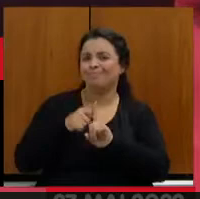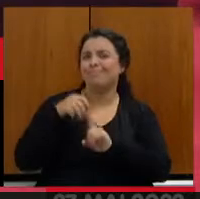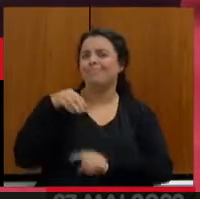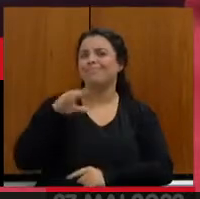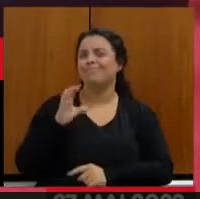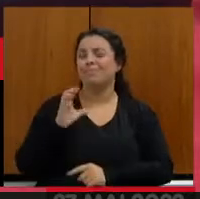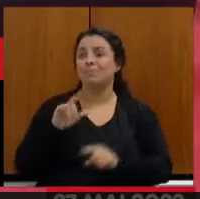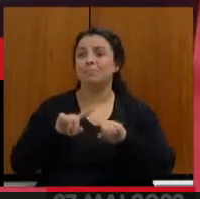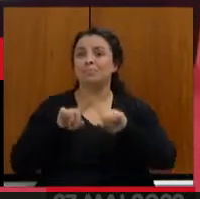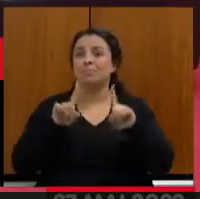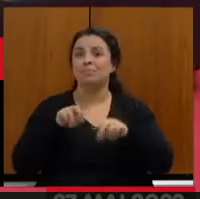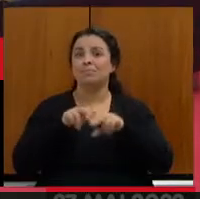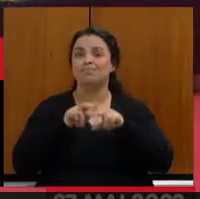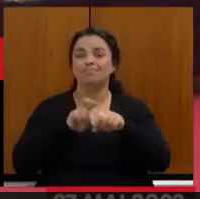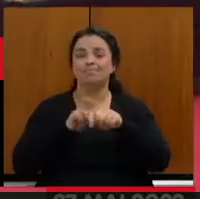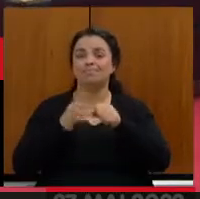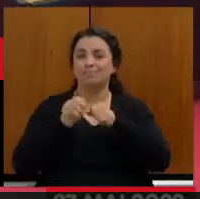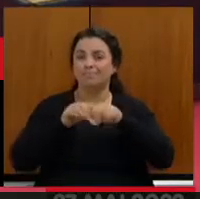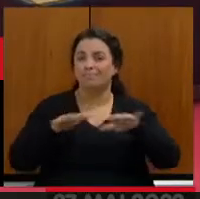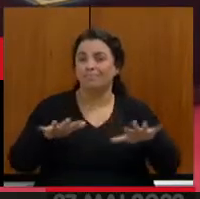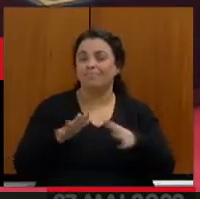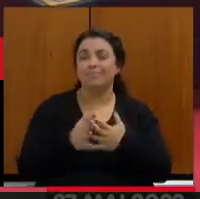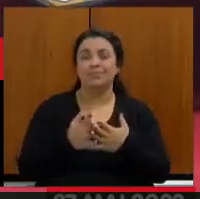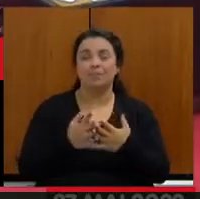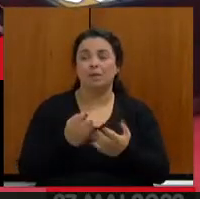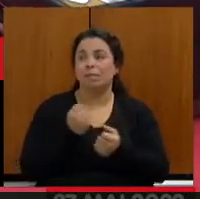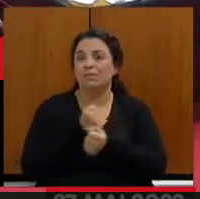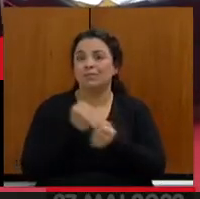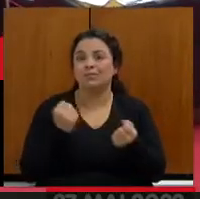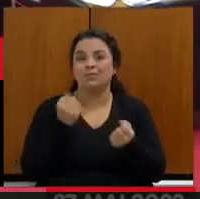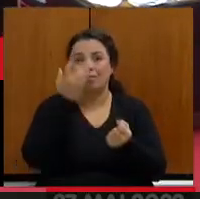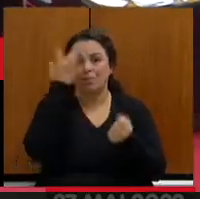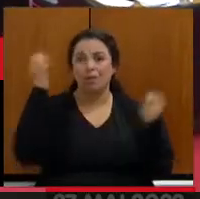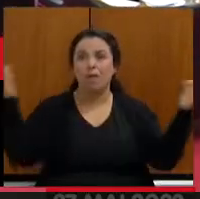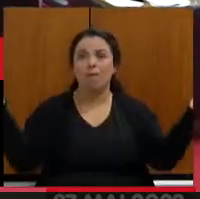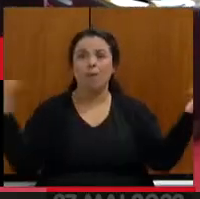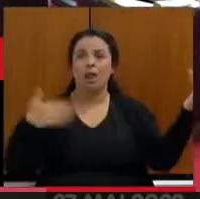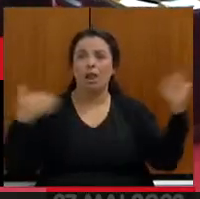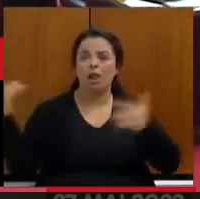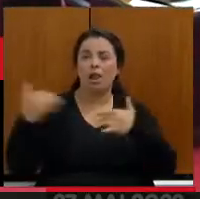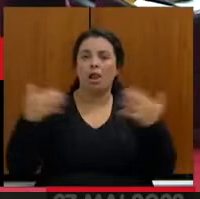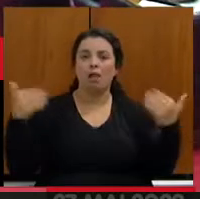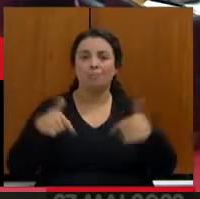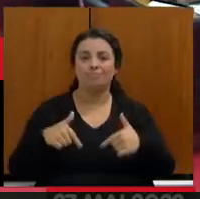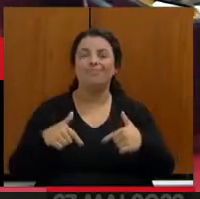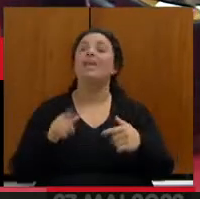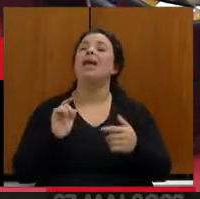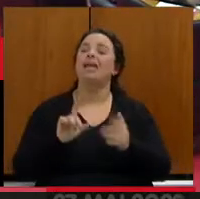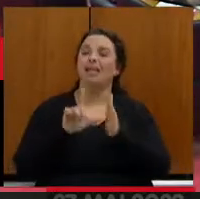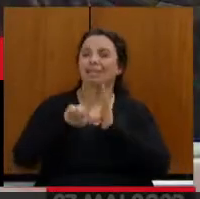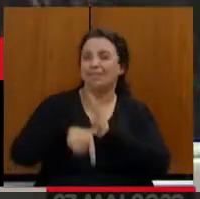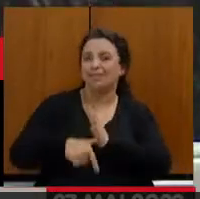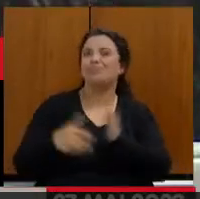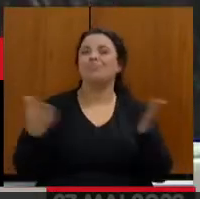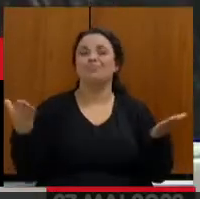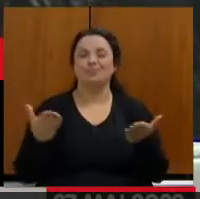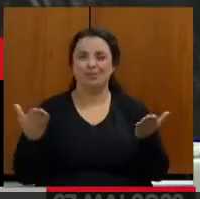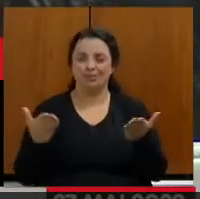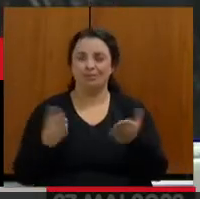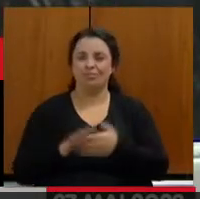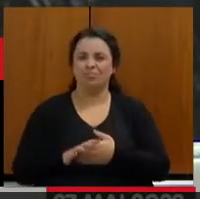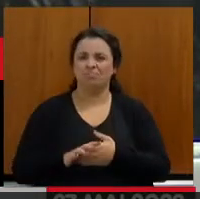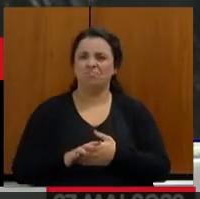de com anemia e da impossibilidade de recebê-las aqui na casa nós adiamos para hoje decisão